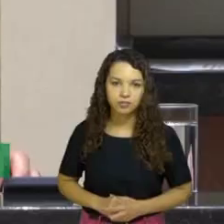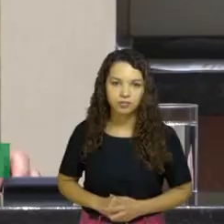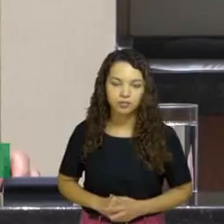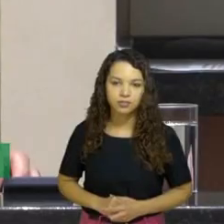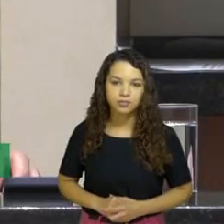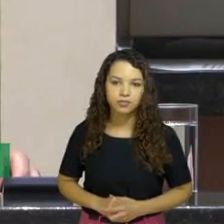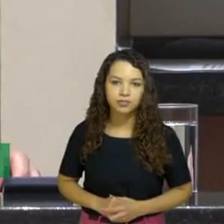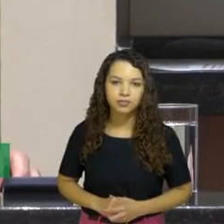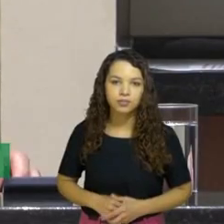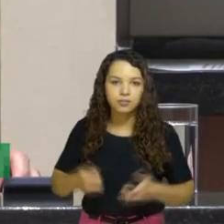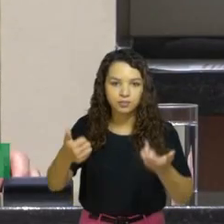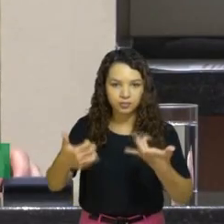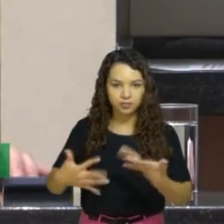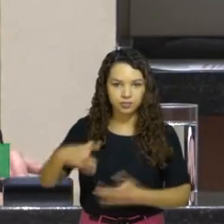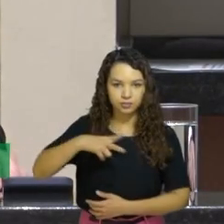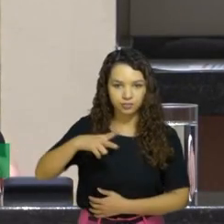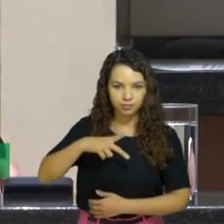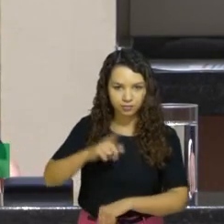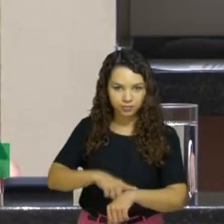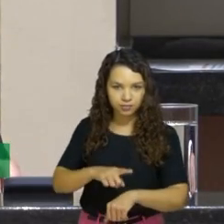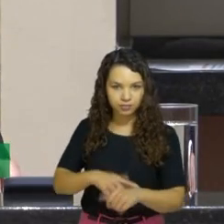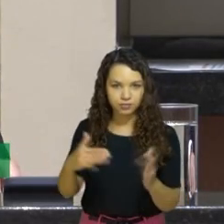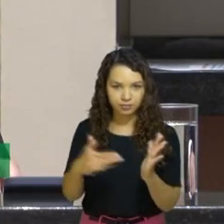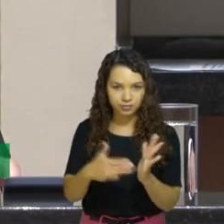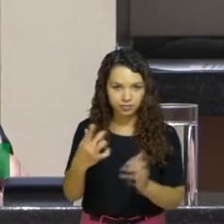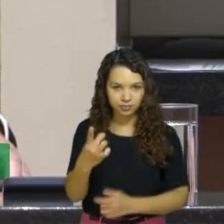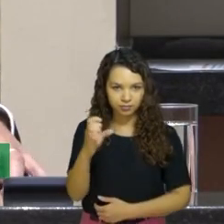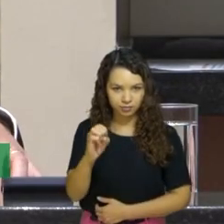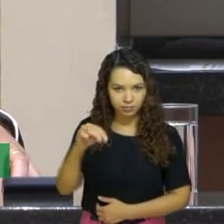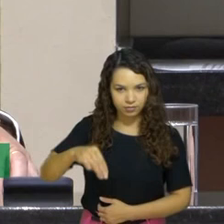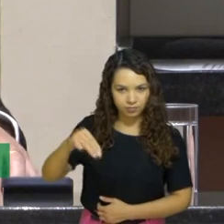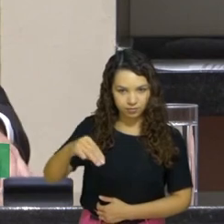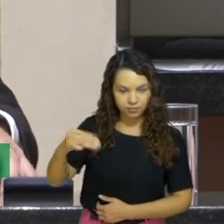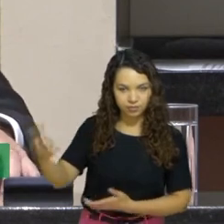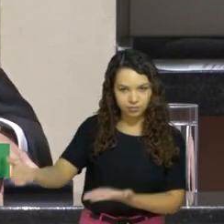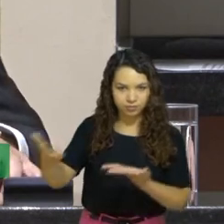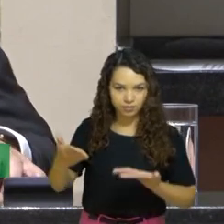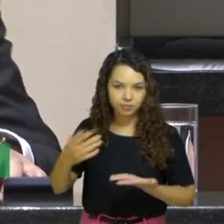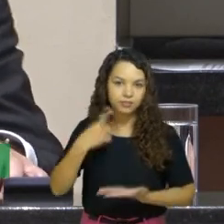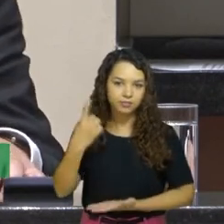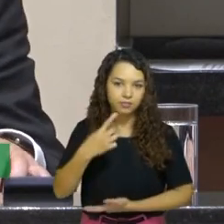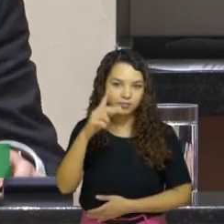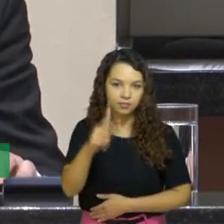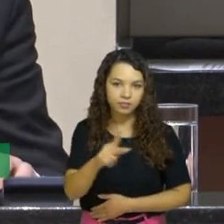Ainda em explicações pessoais, pelo tempo de até 10 minutos, fará uso da palavra o deputado Padre Pedro Baldeceira.